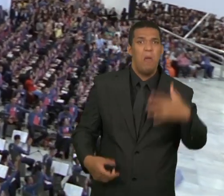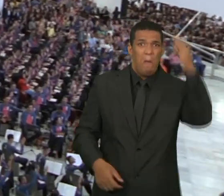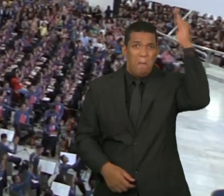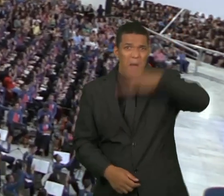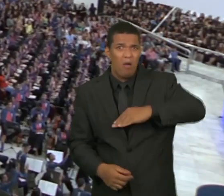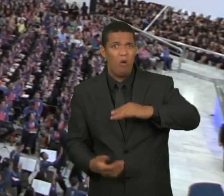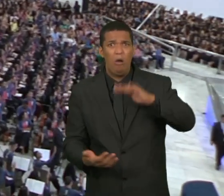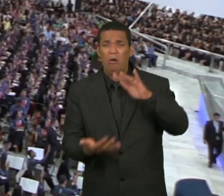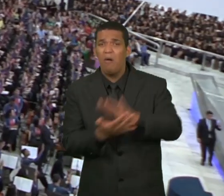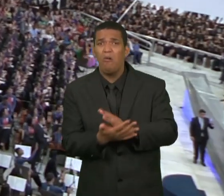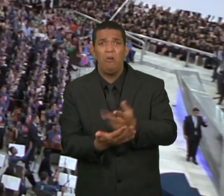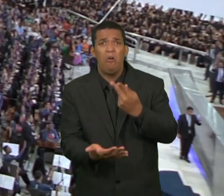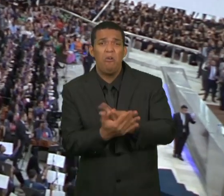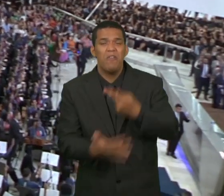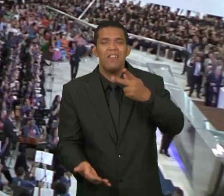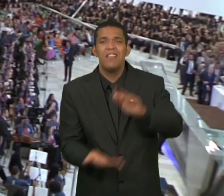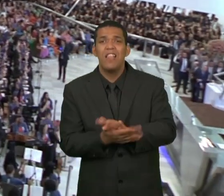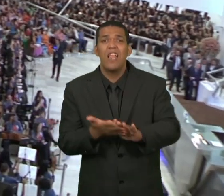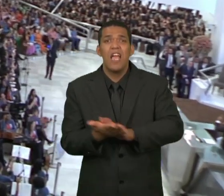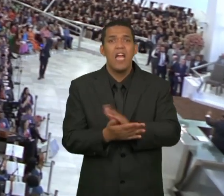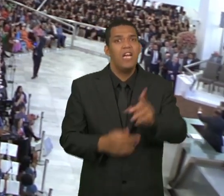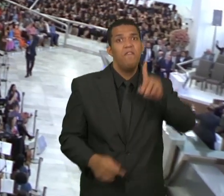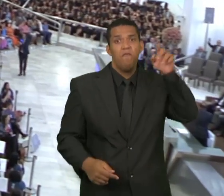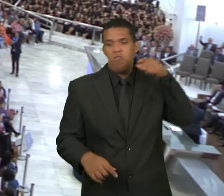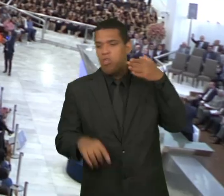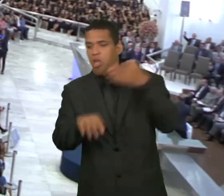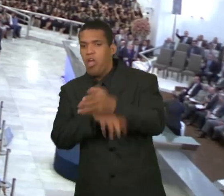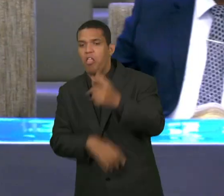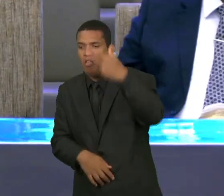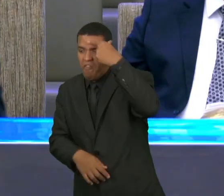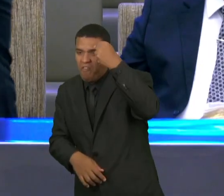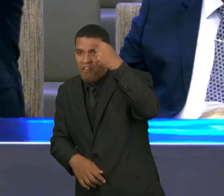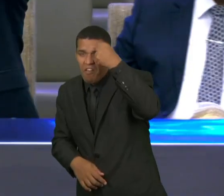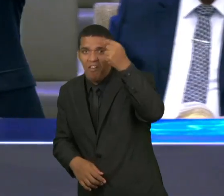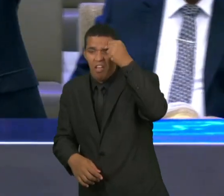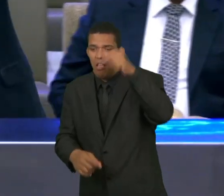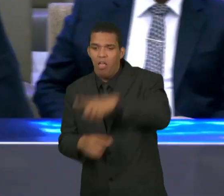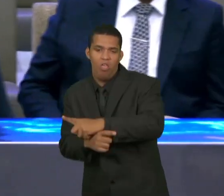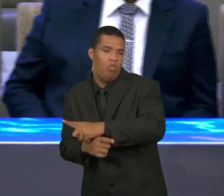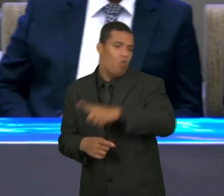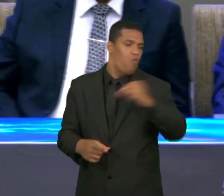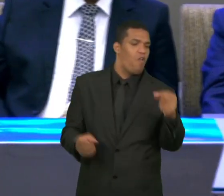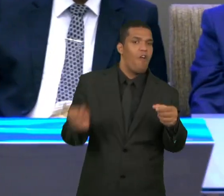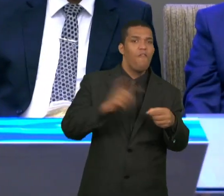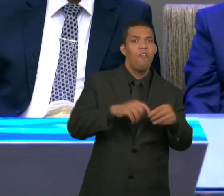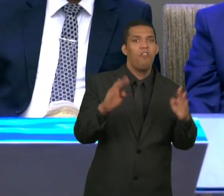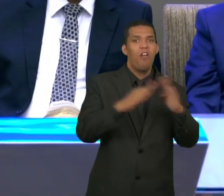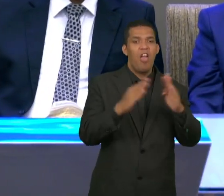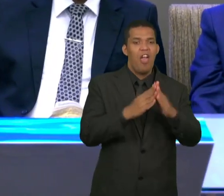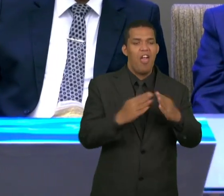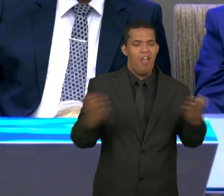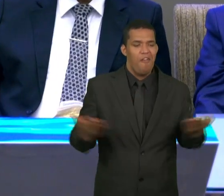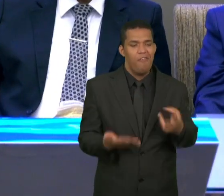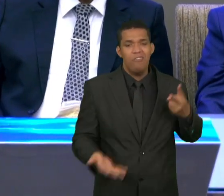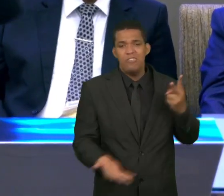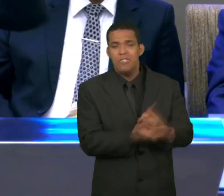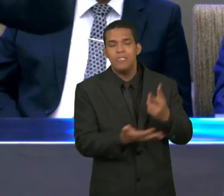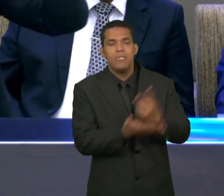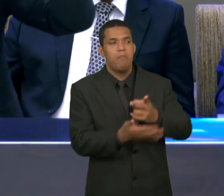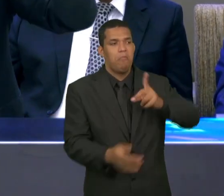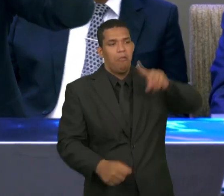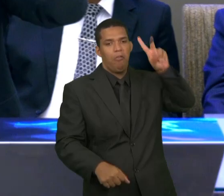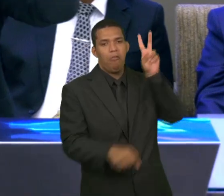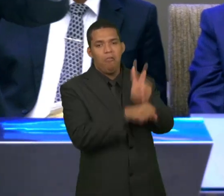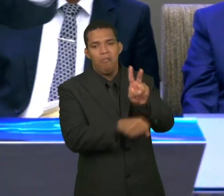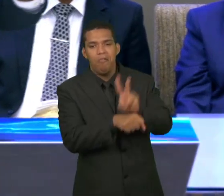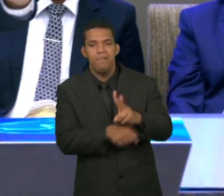alma. Ele vai guardar a tua entrada da faculdade e a tua saída desde agora e para sempre, porque tu